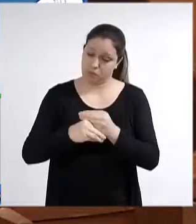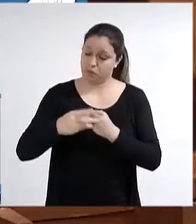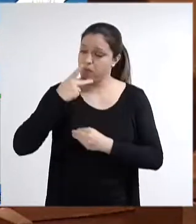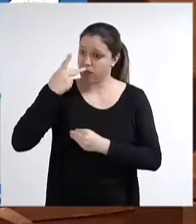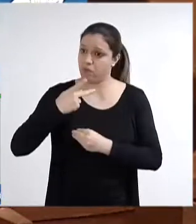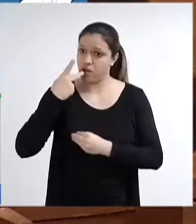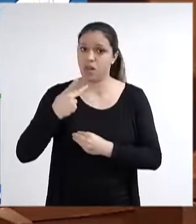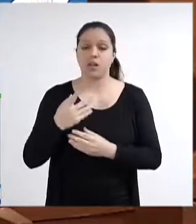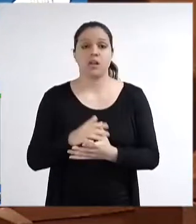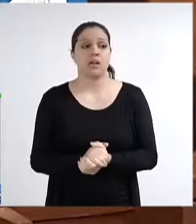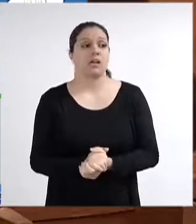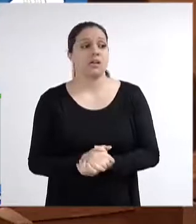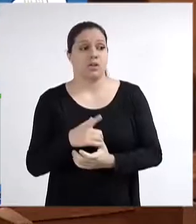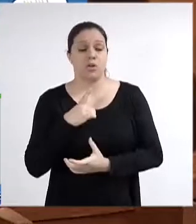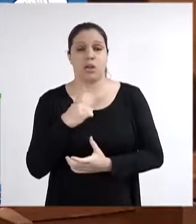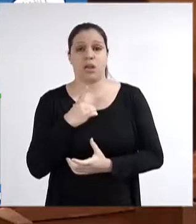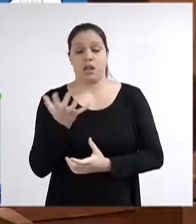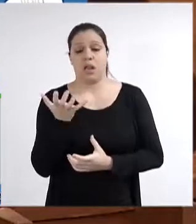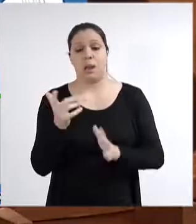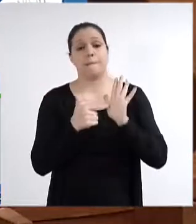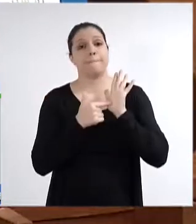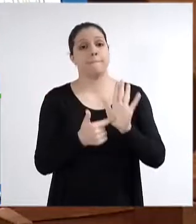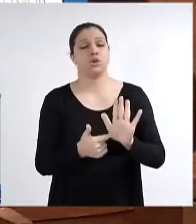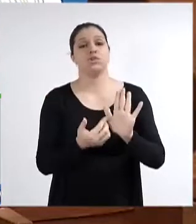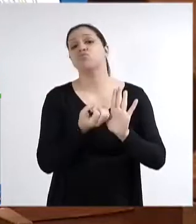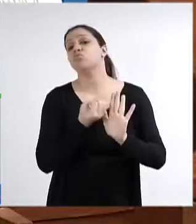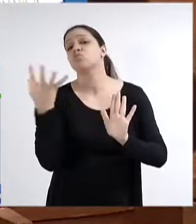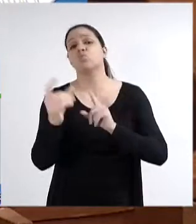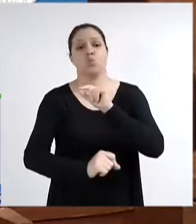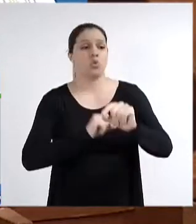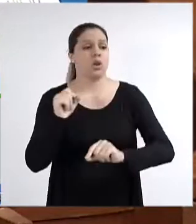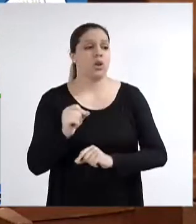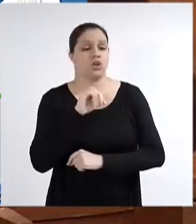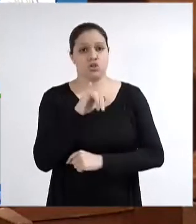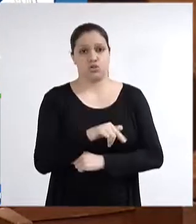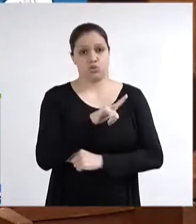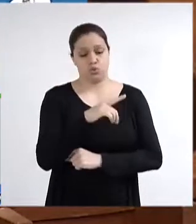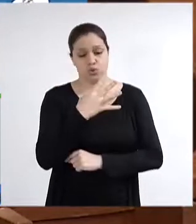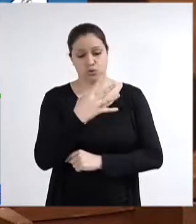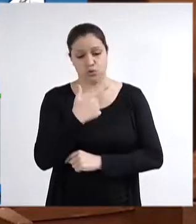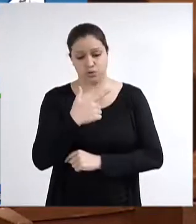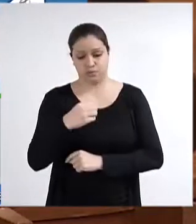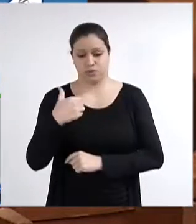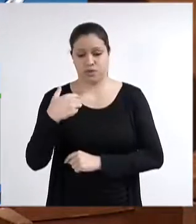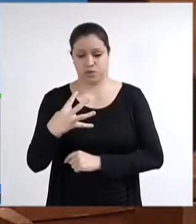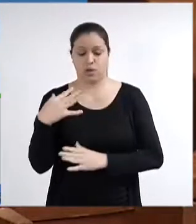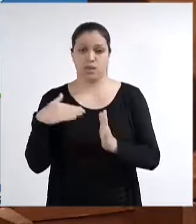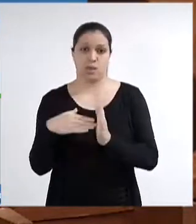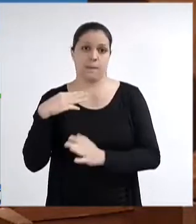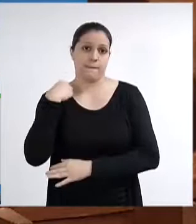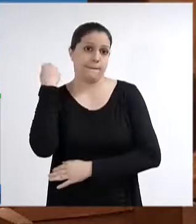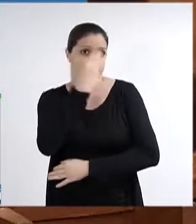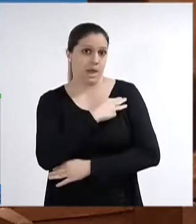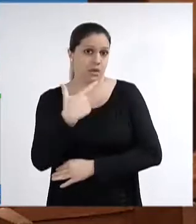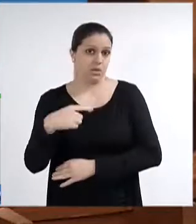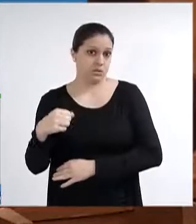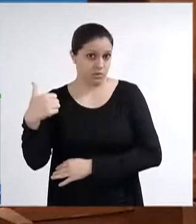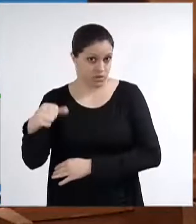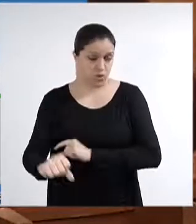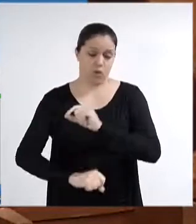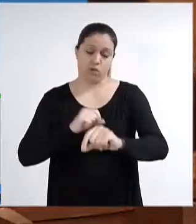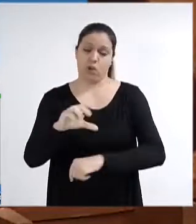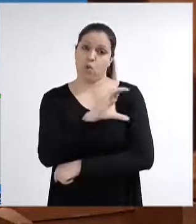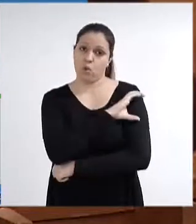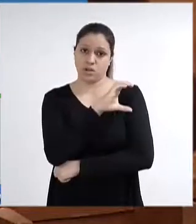aqui, deputado Lídio, alguns números. Entre julho de 2014 e maio de 2019, a Coordenadoria Geral